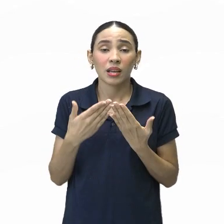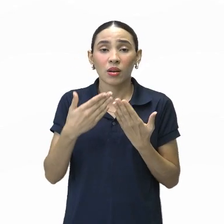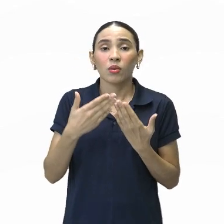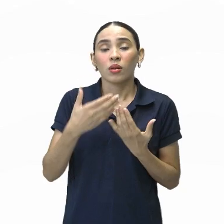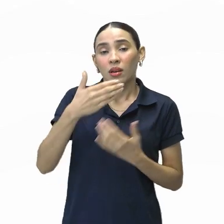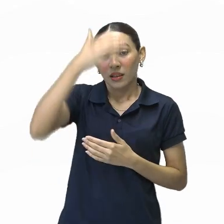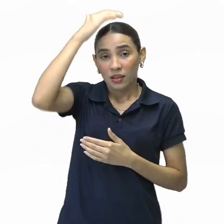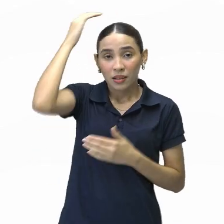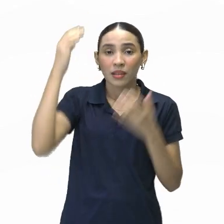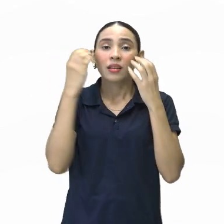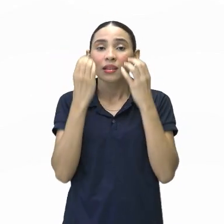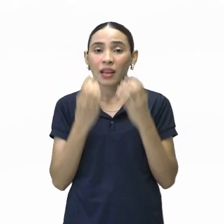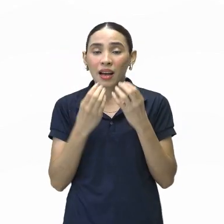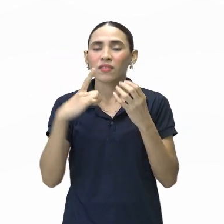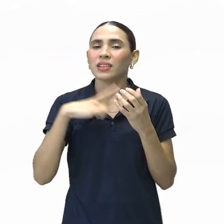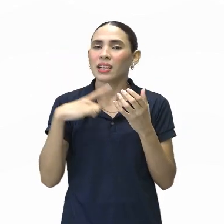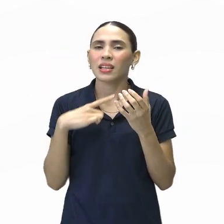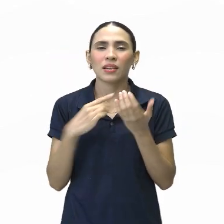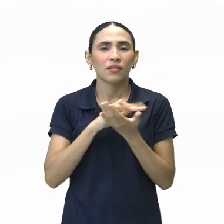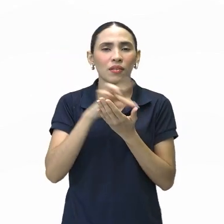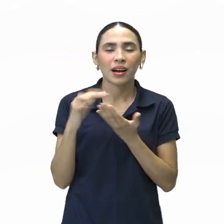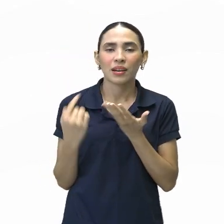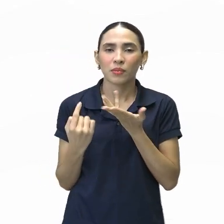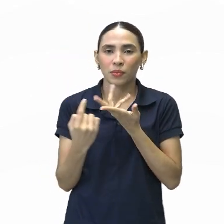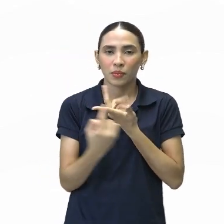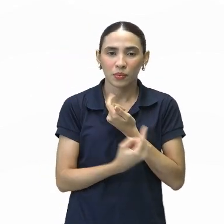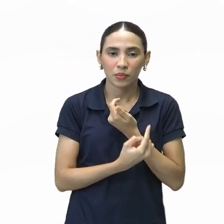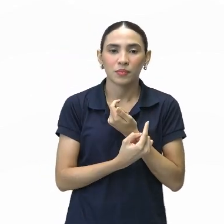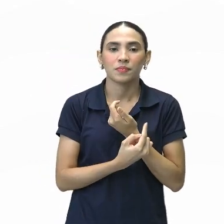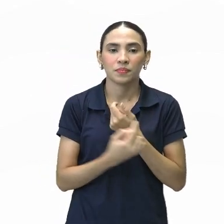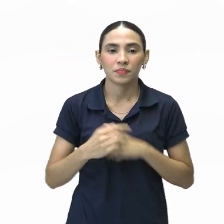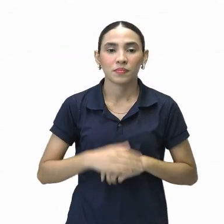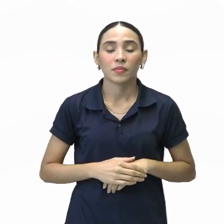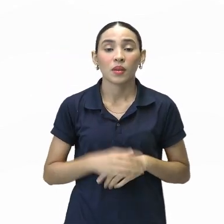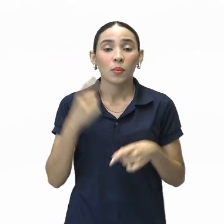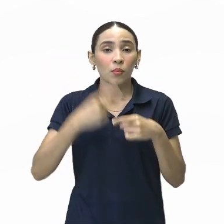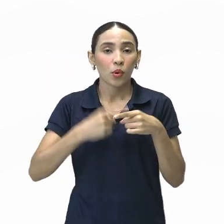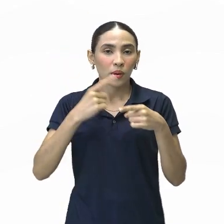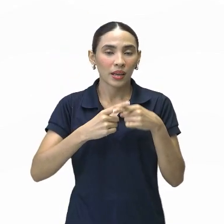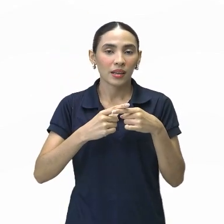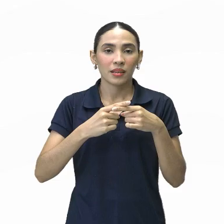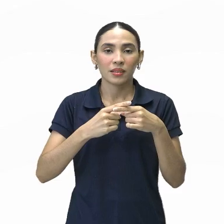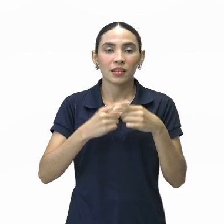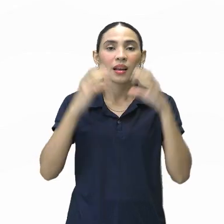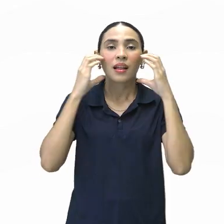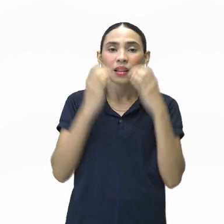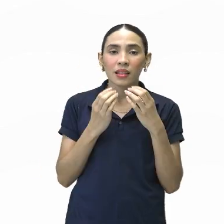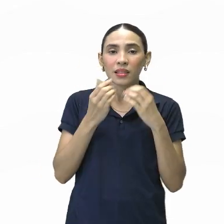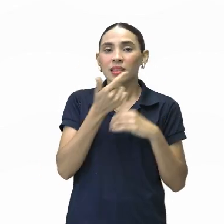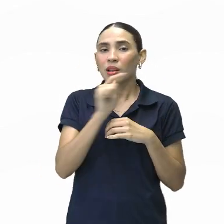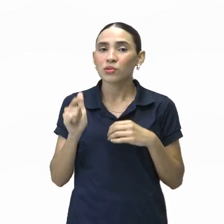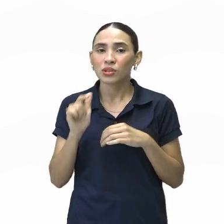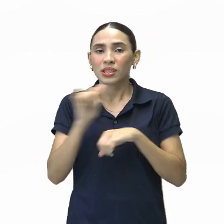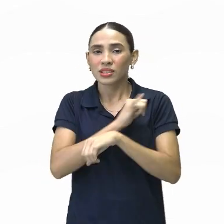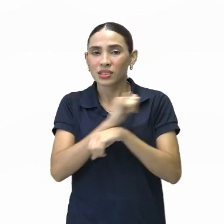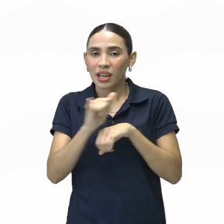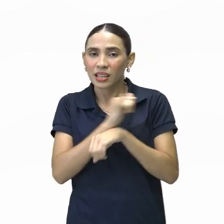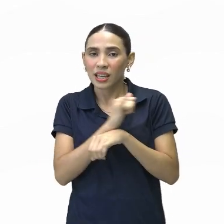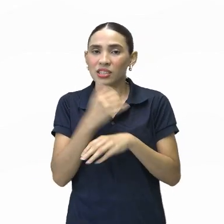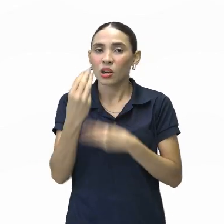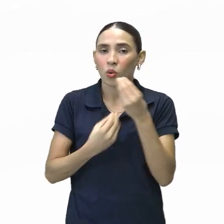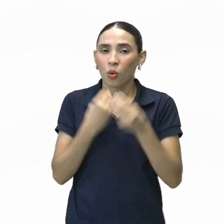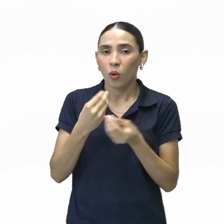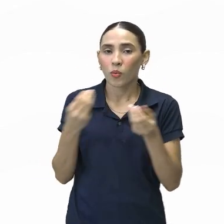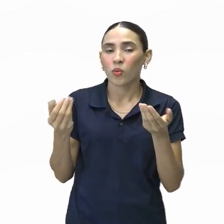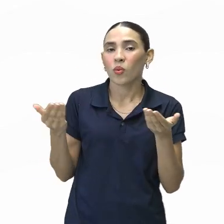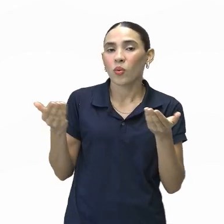ela tem vários furos, como a gente falou anteriormente, porque Darwin não tinha as ferramentas que nós temos hoje para explicar o processo